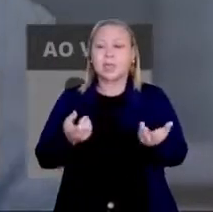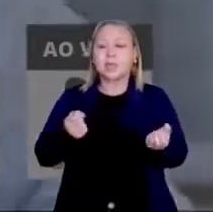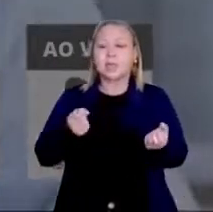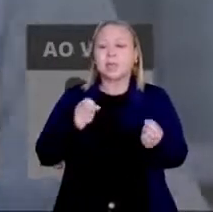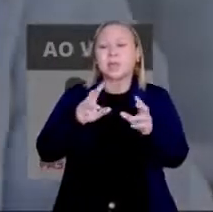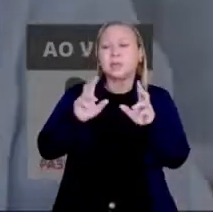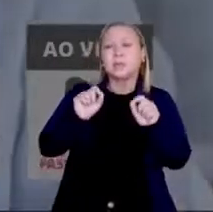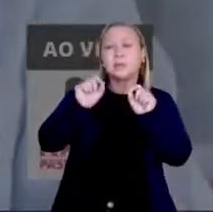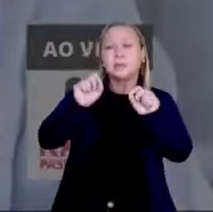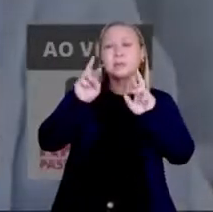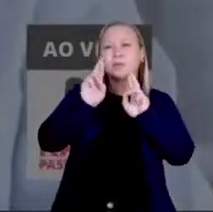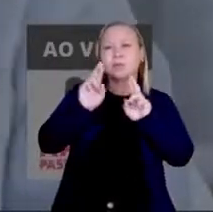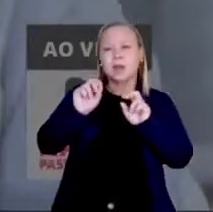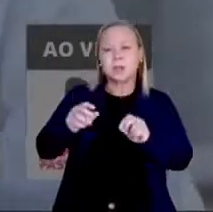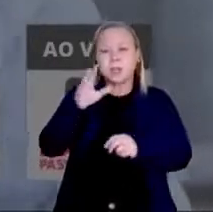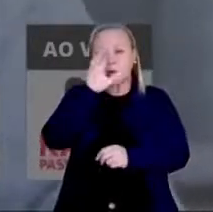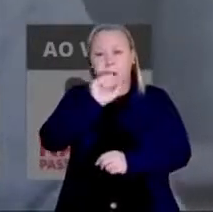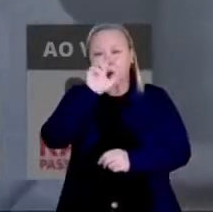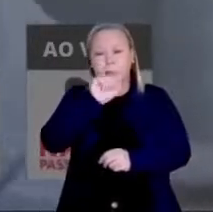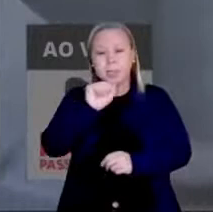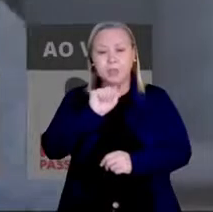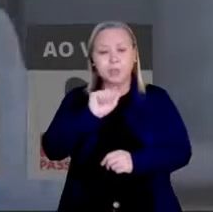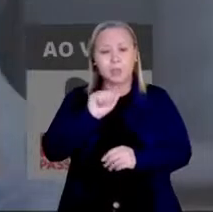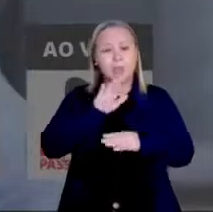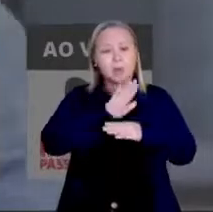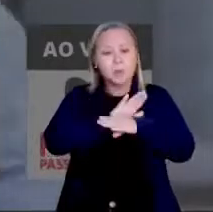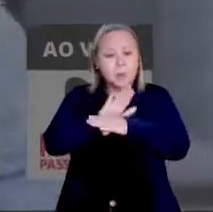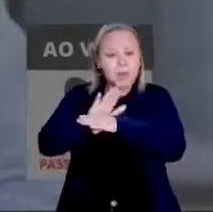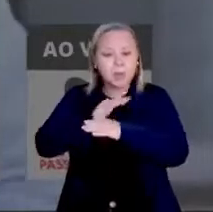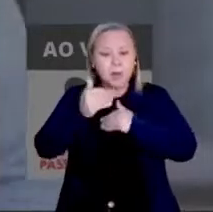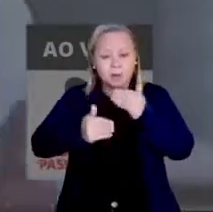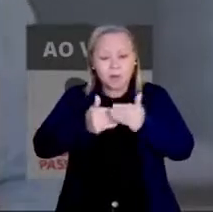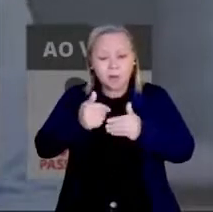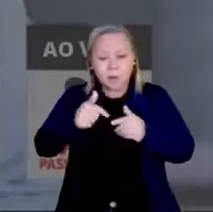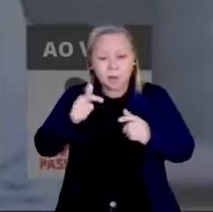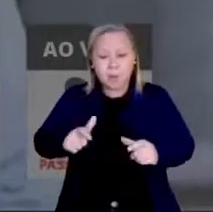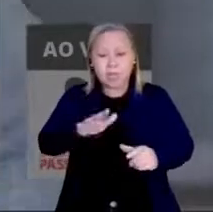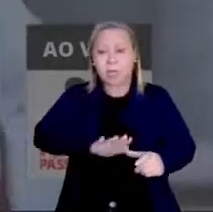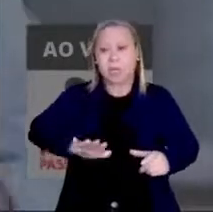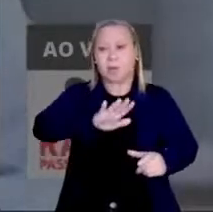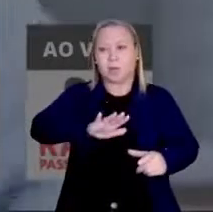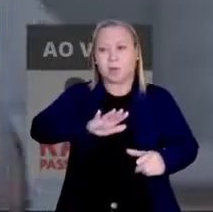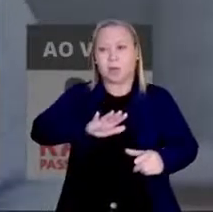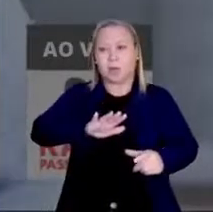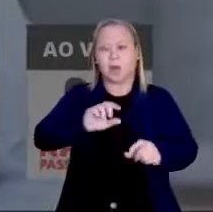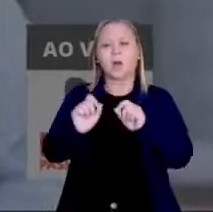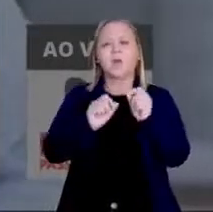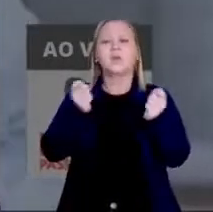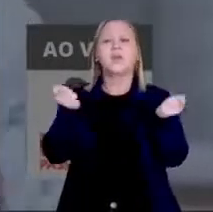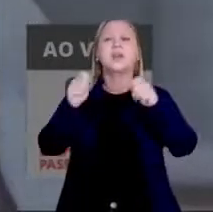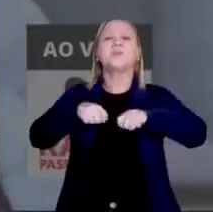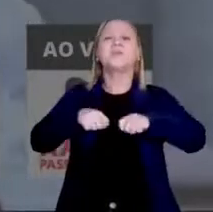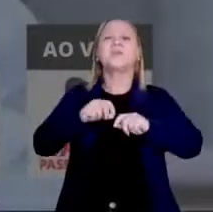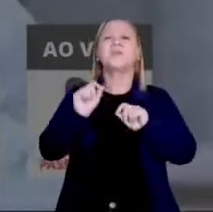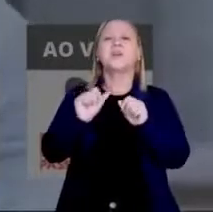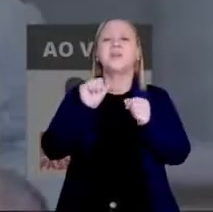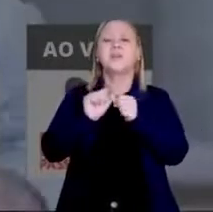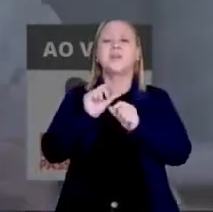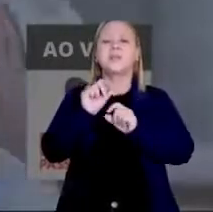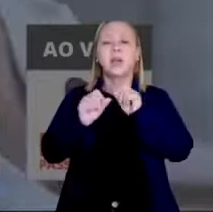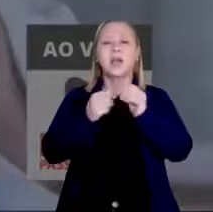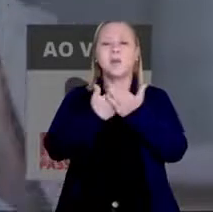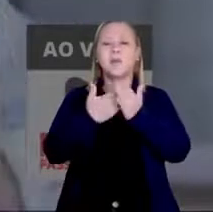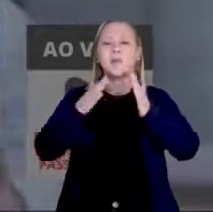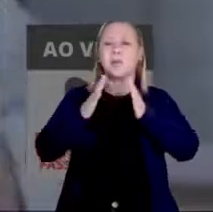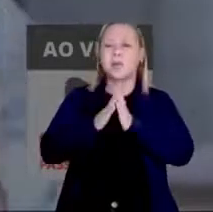ciência e tecnologia, porque essa é uma tarefa que a gente vai retomar, mas vai retomar muito, porque não existe na história